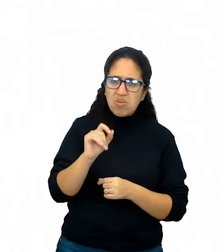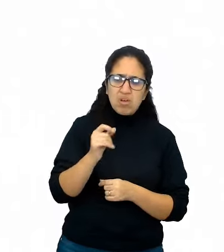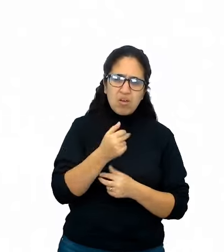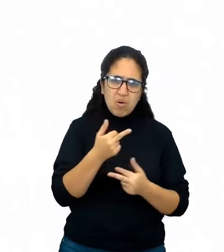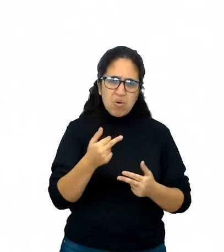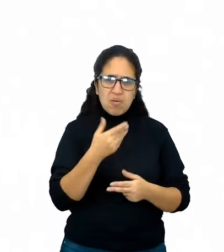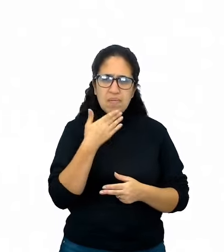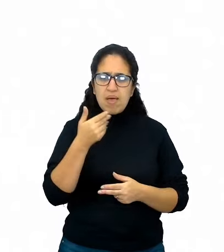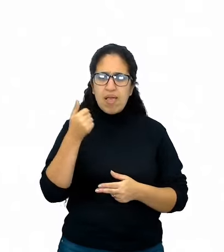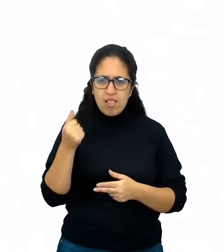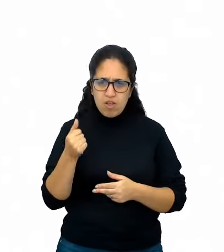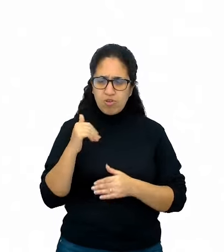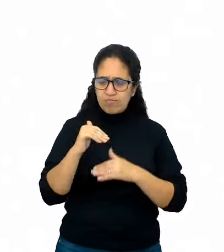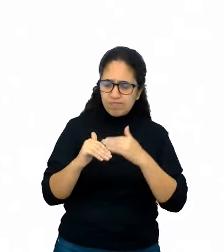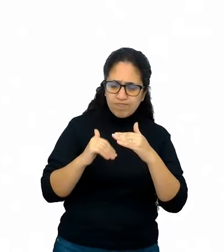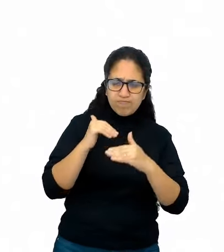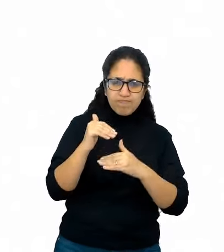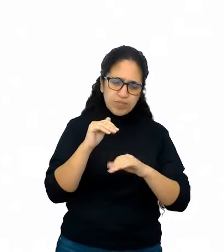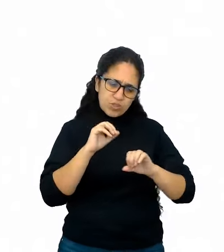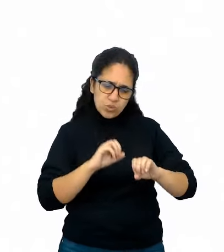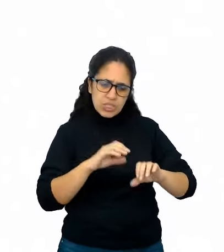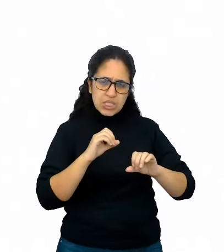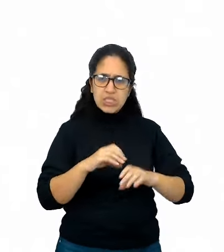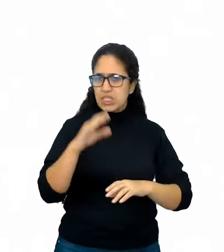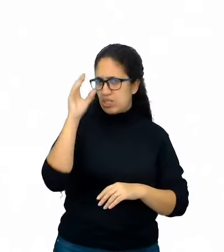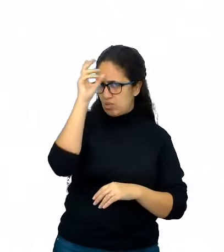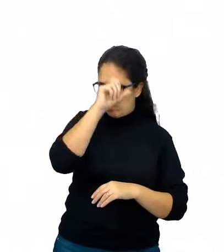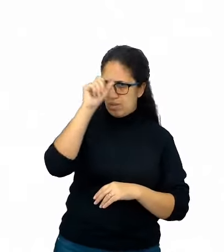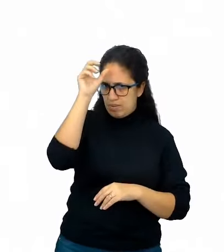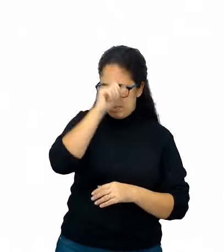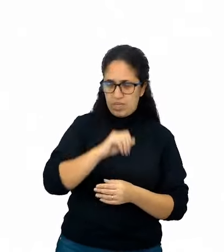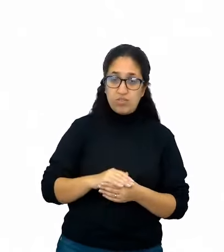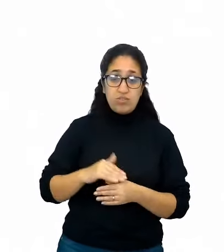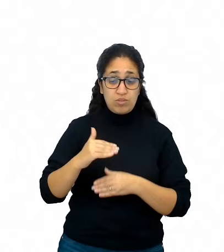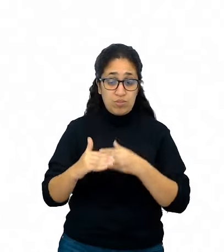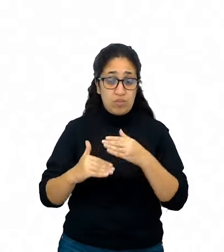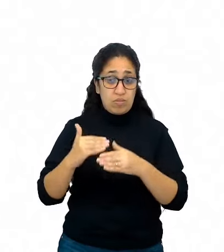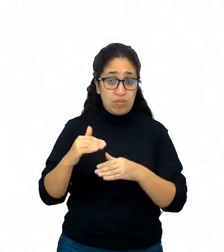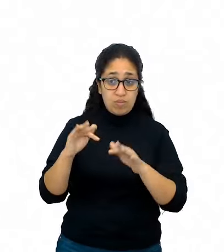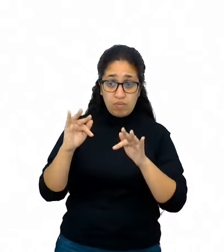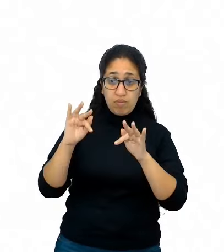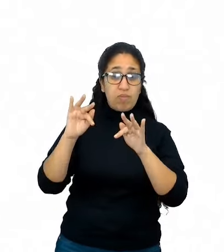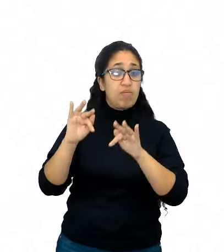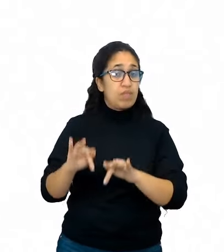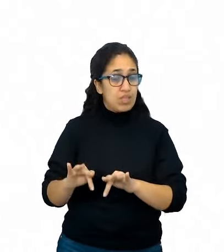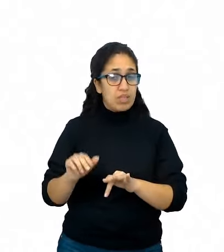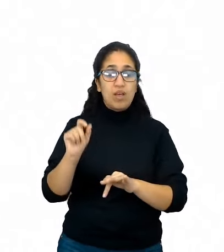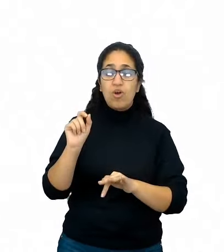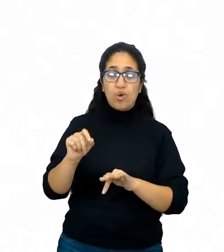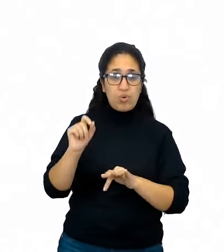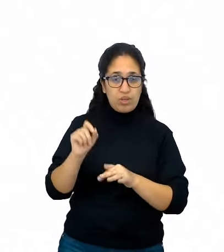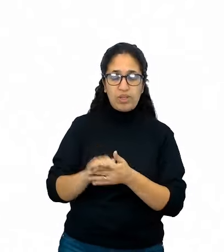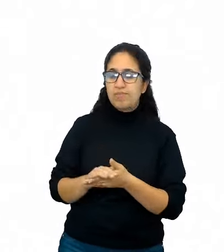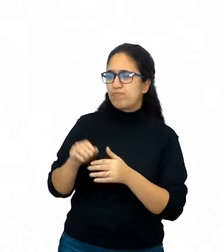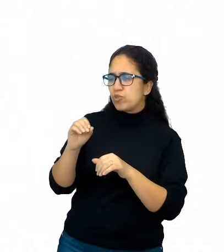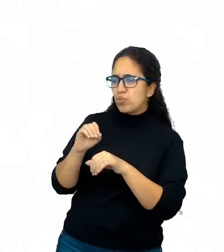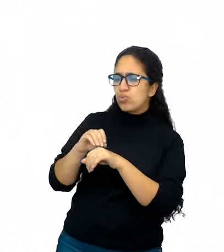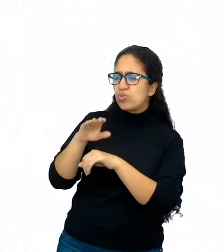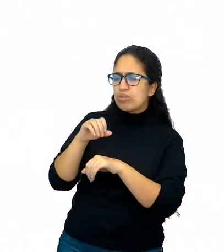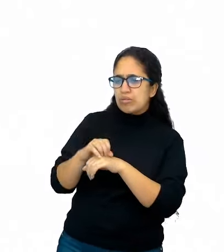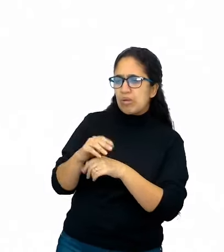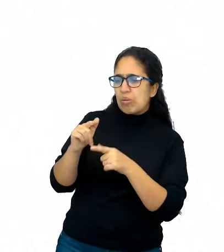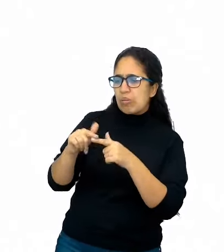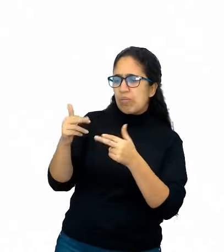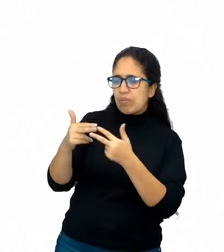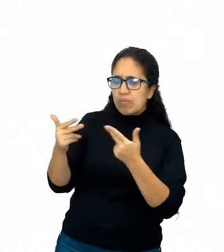resultados nos processos de ensino e aprendizagem. Já no momento finalizando, é fornecido sugestões e